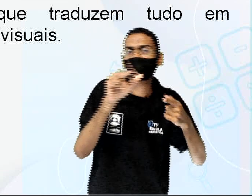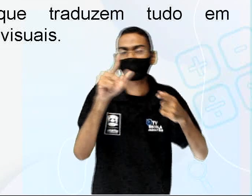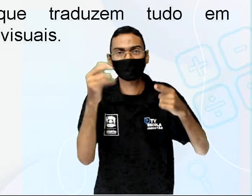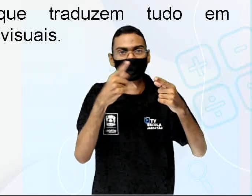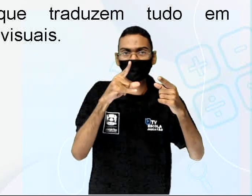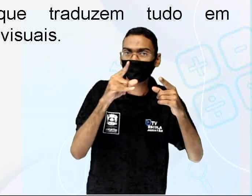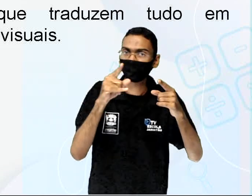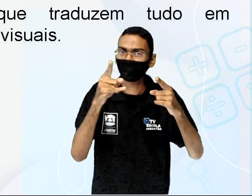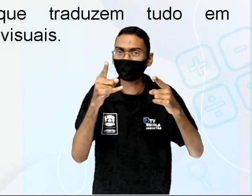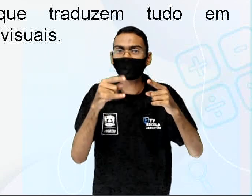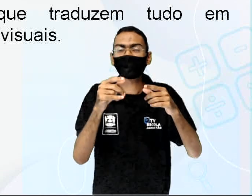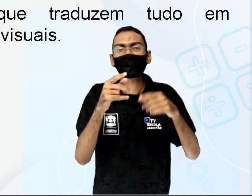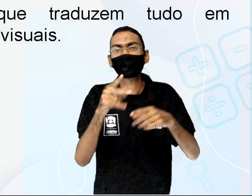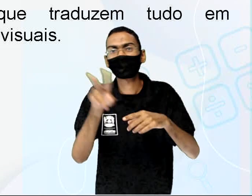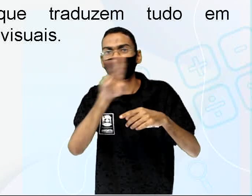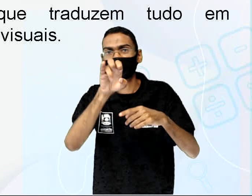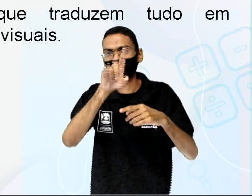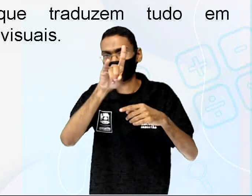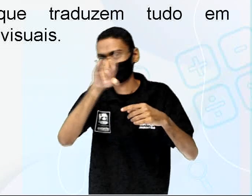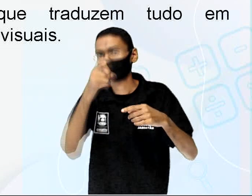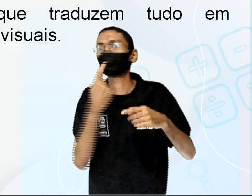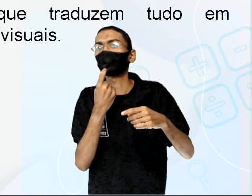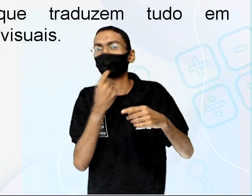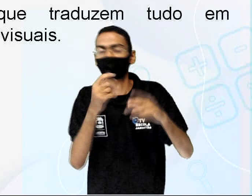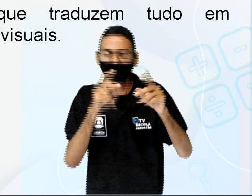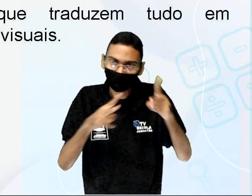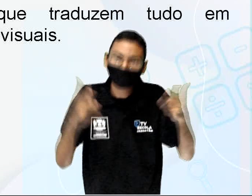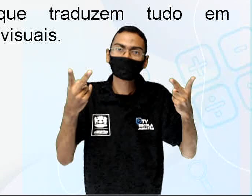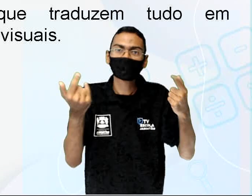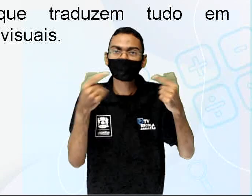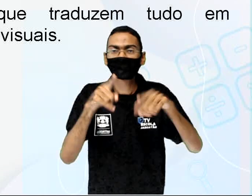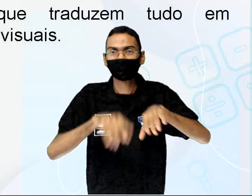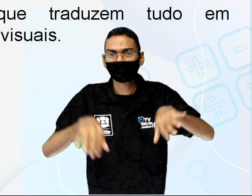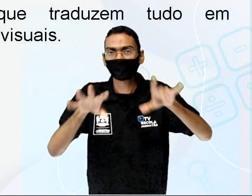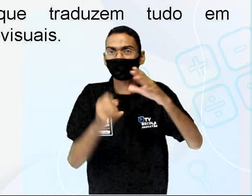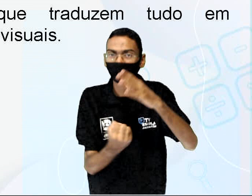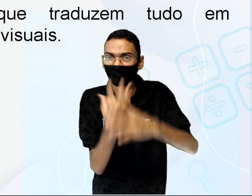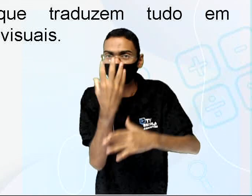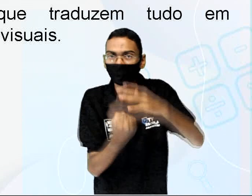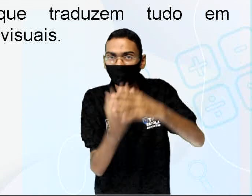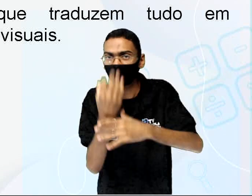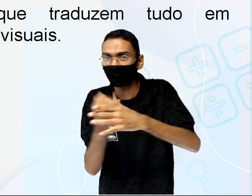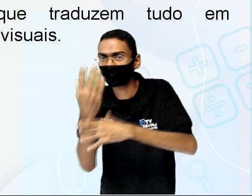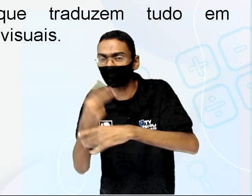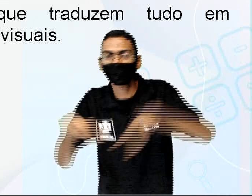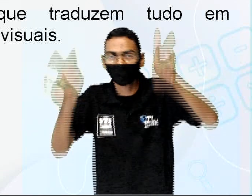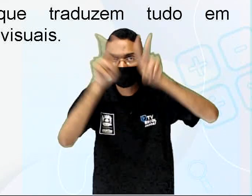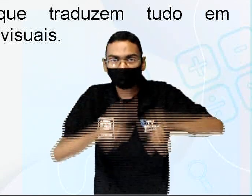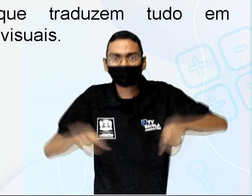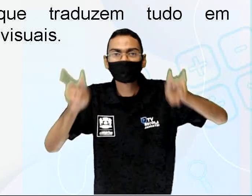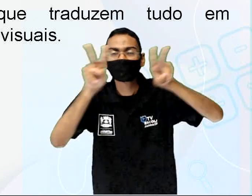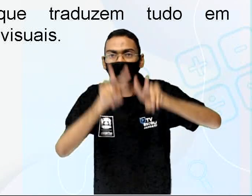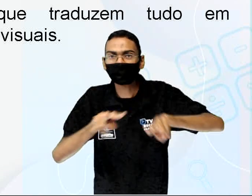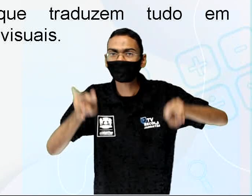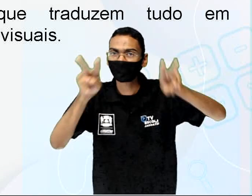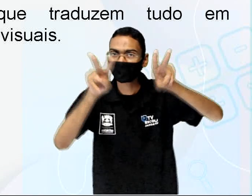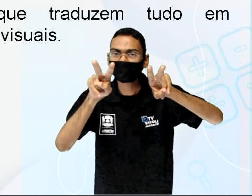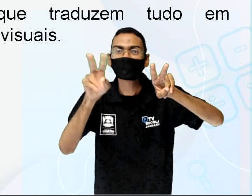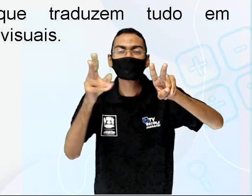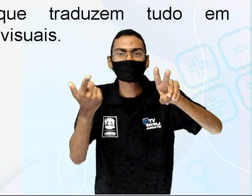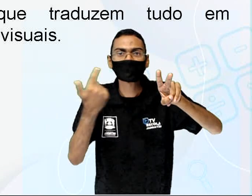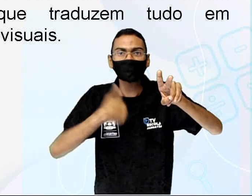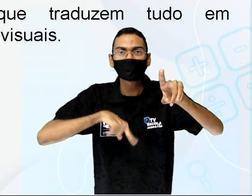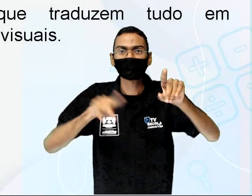tocando, esse infravermelho, esses scanners, vai projetando, tá, elementos visuais. É como se fosse uma música